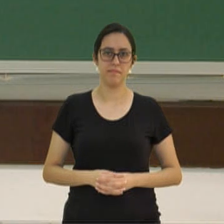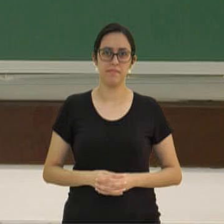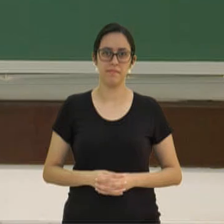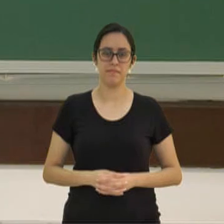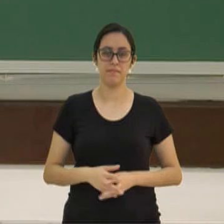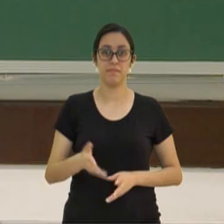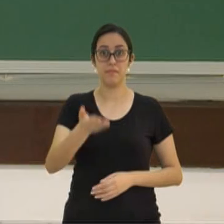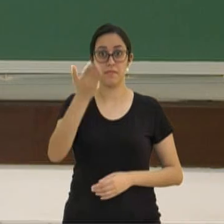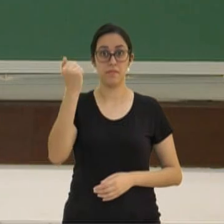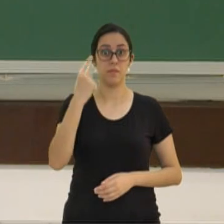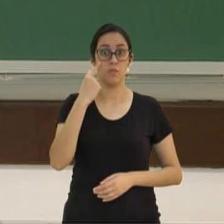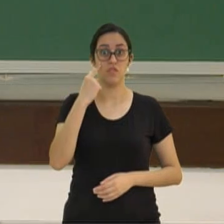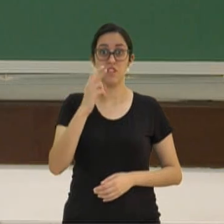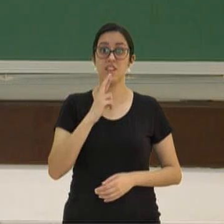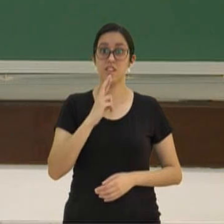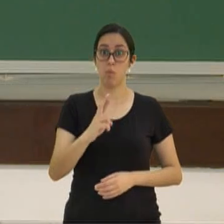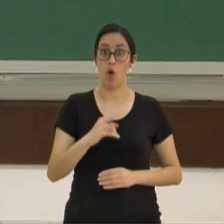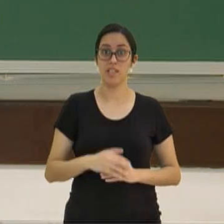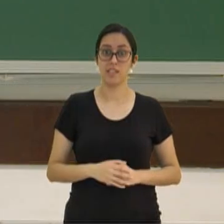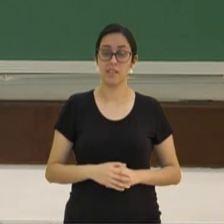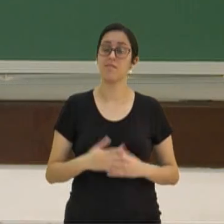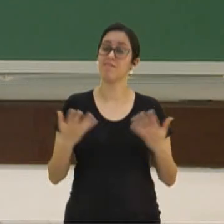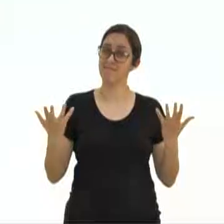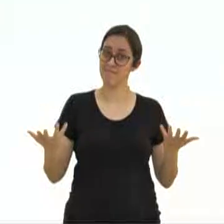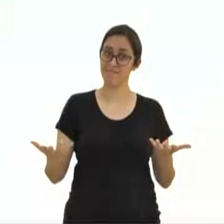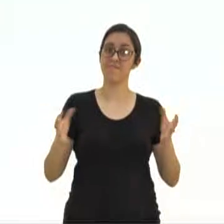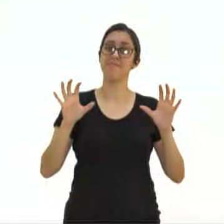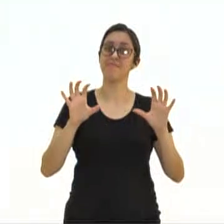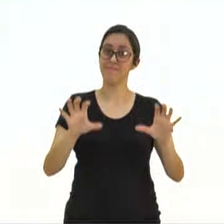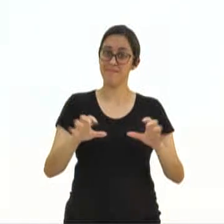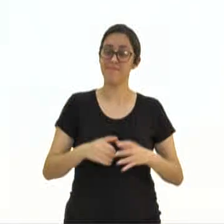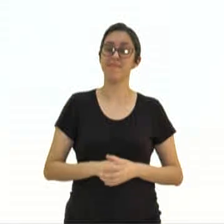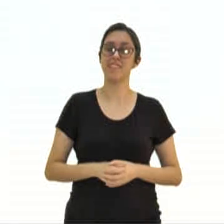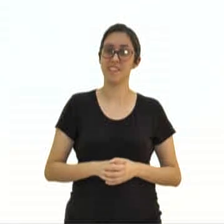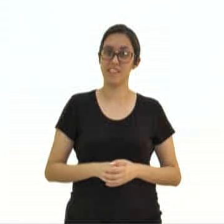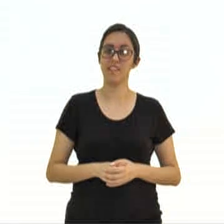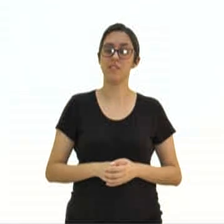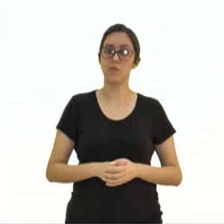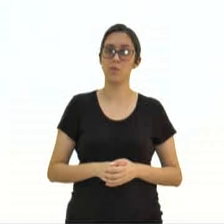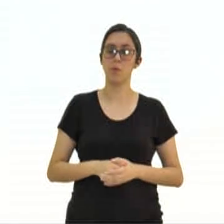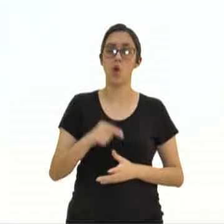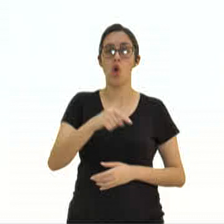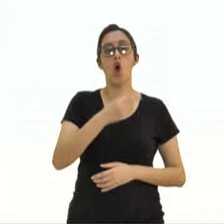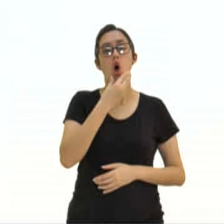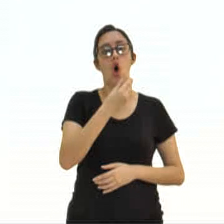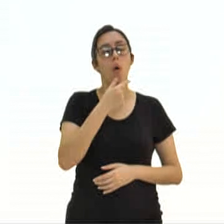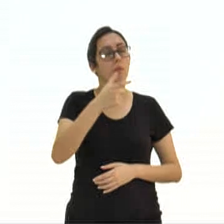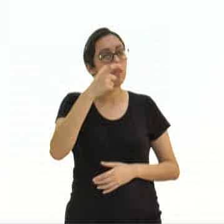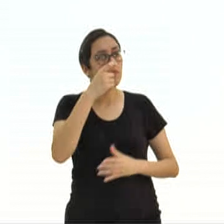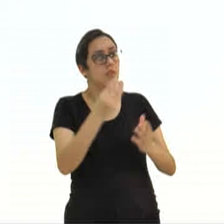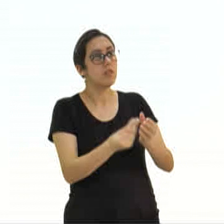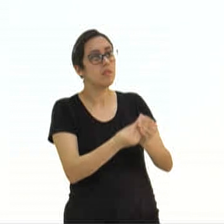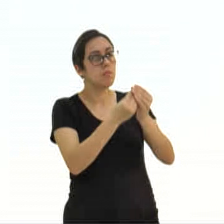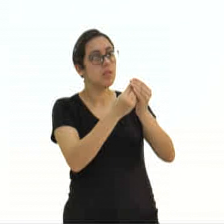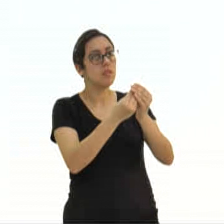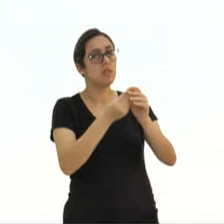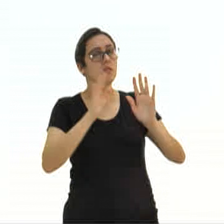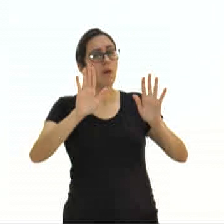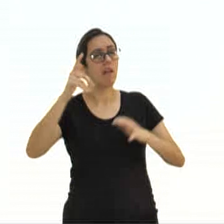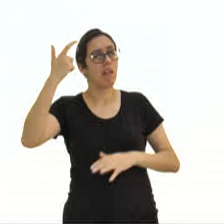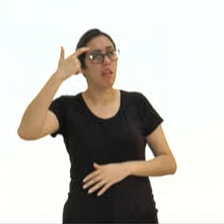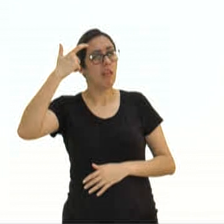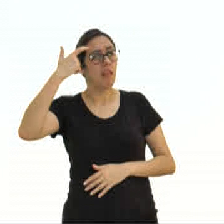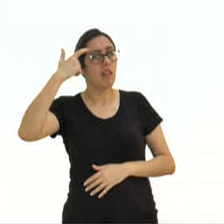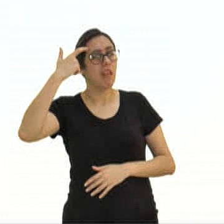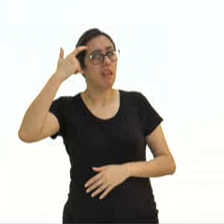Vamos ver a tua resposta? É isso mesmo, né? Ele ficou pensando em Conceição durante a missa e algumas vezes ele